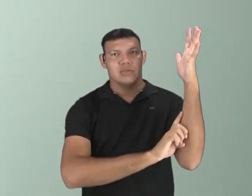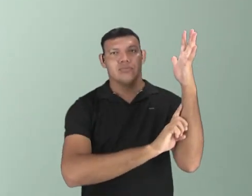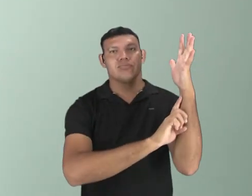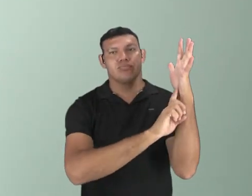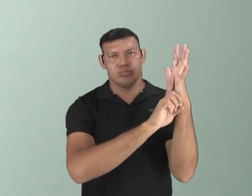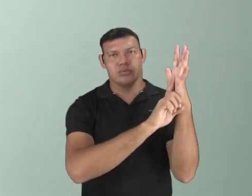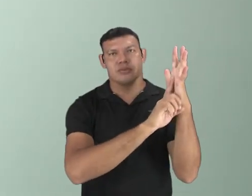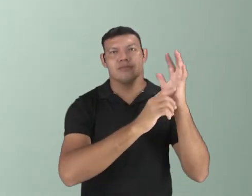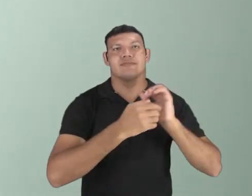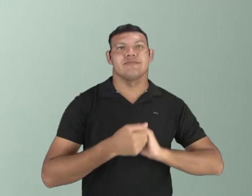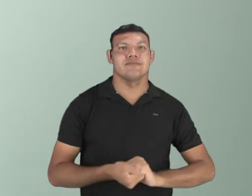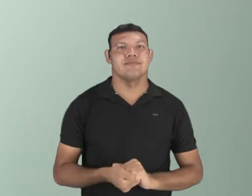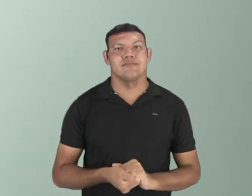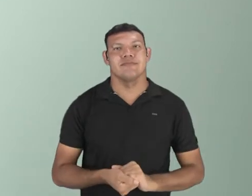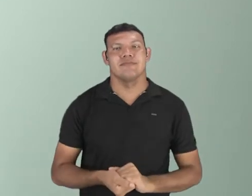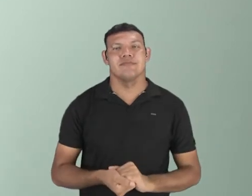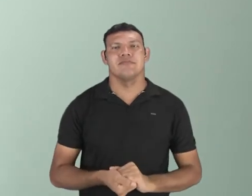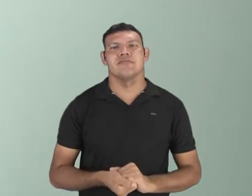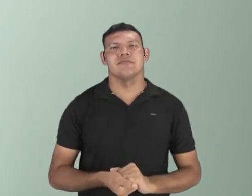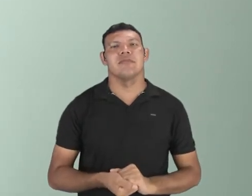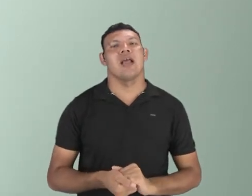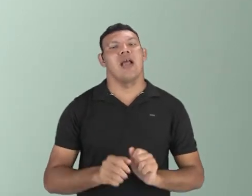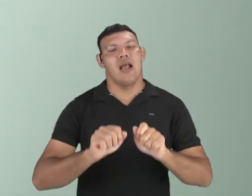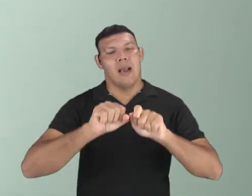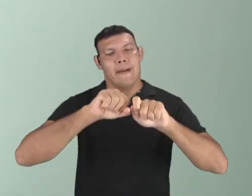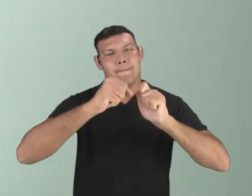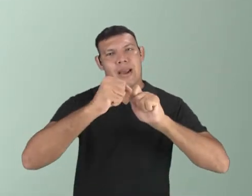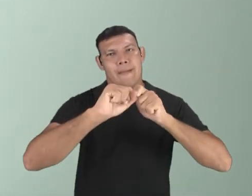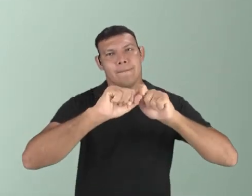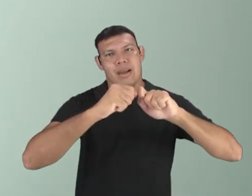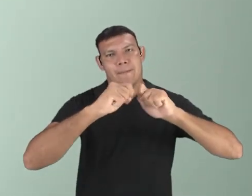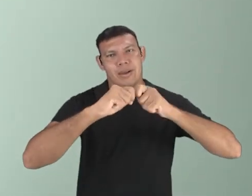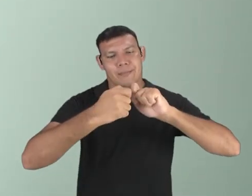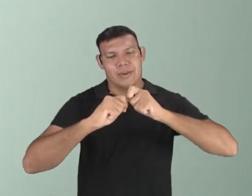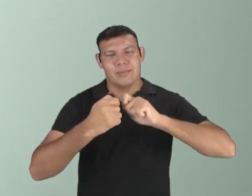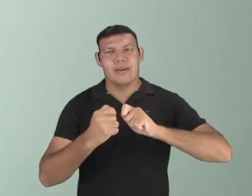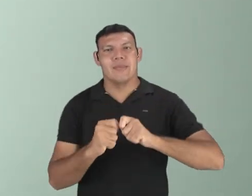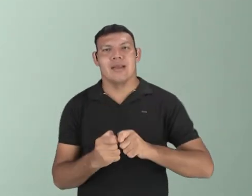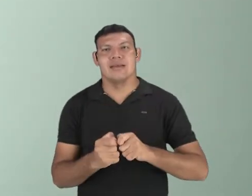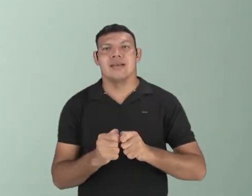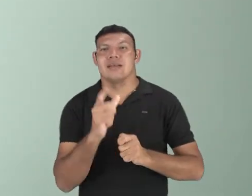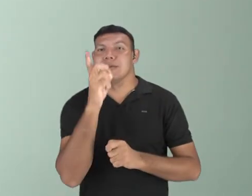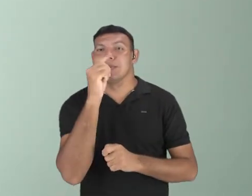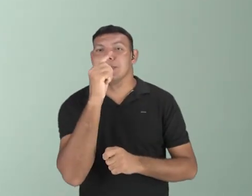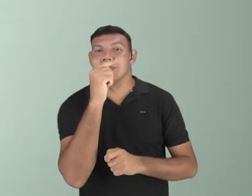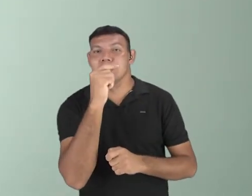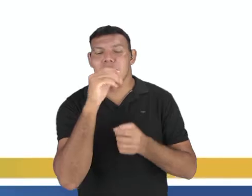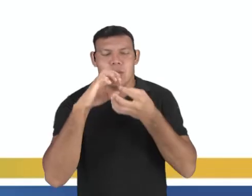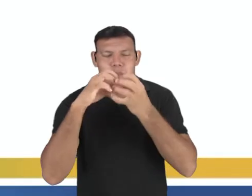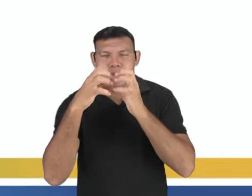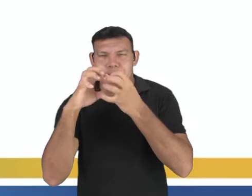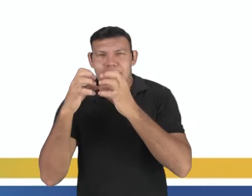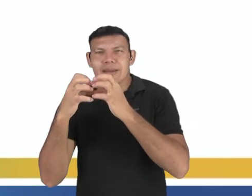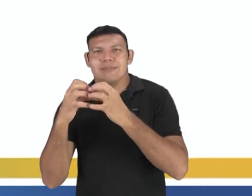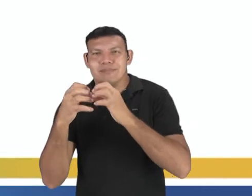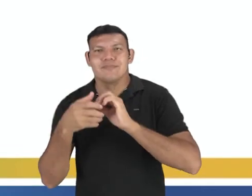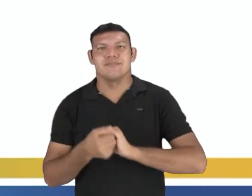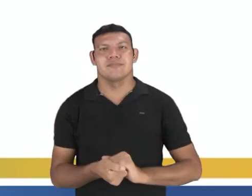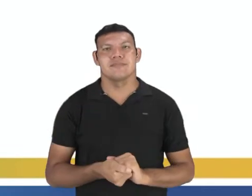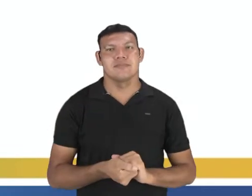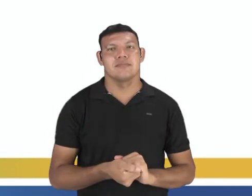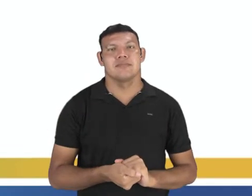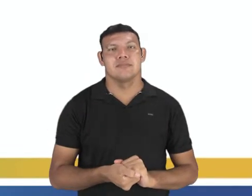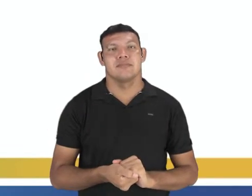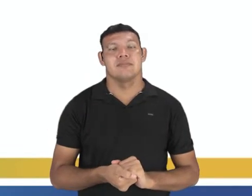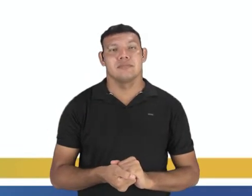luminosa. E essa energia luminosa, ela serve para quebrar, né, as moléculas de água, ok? Quebrando as moléculas